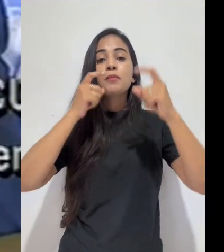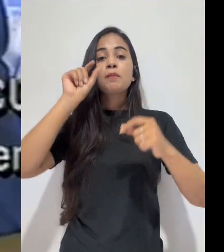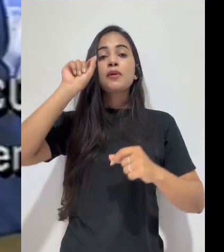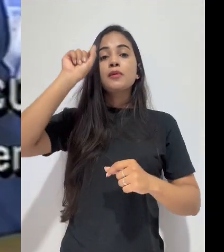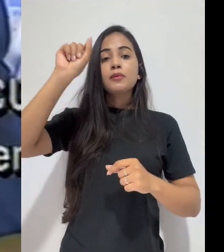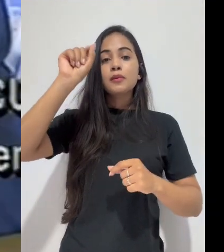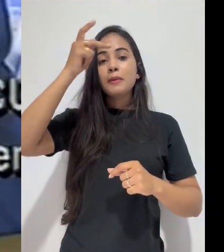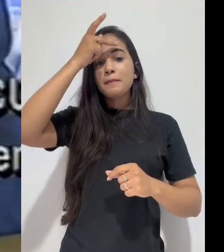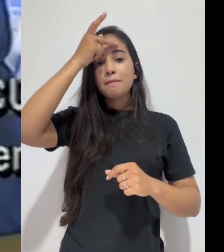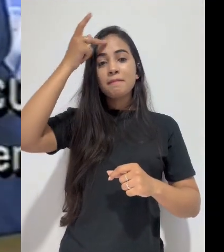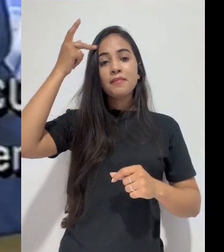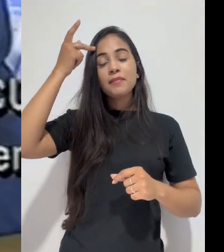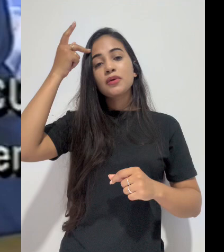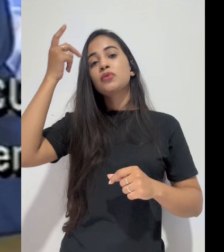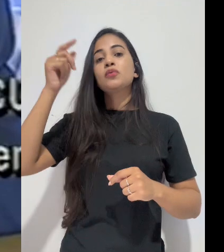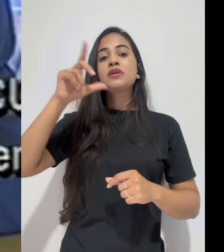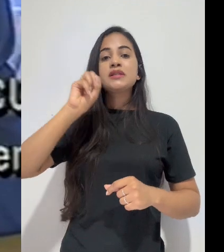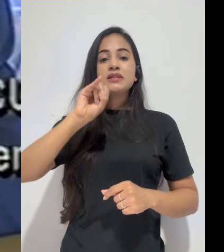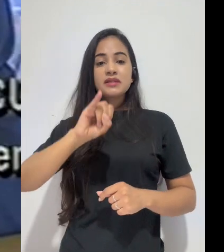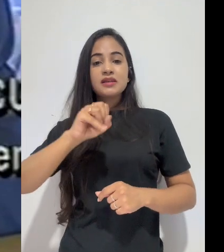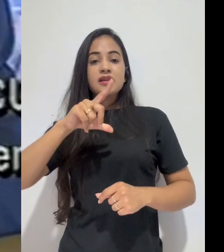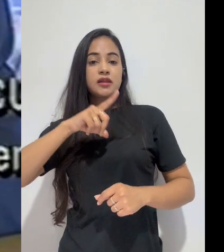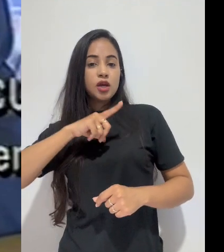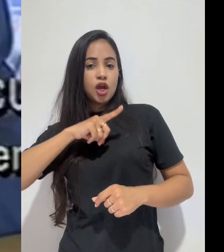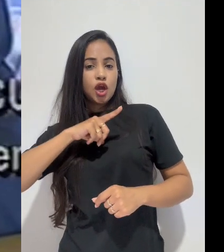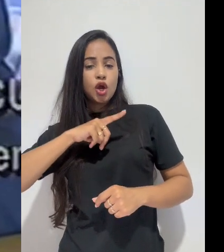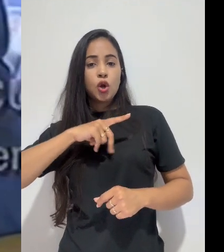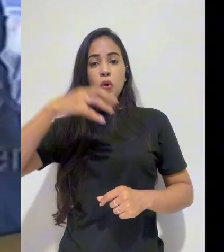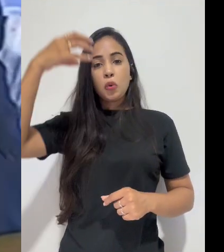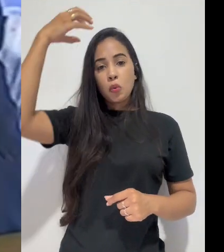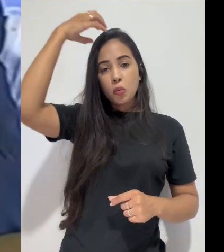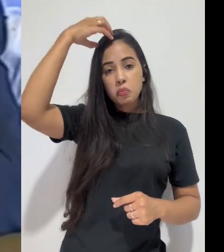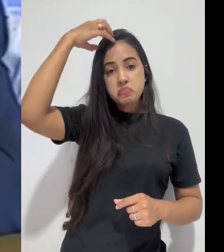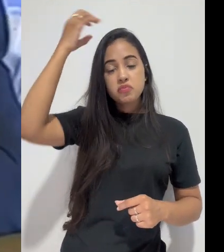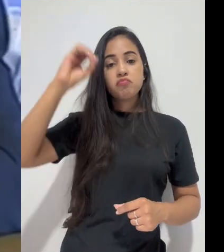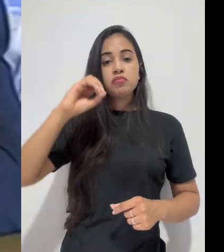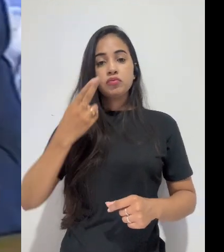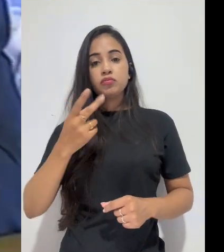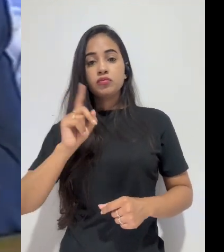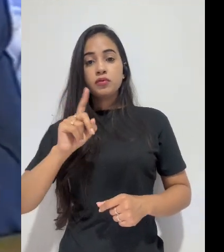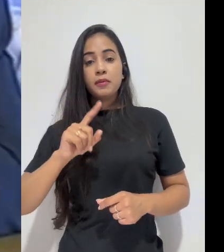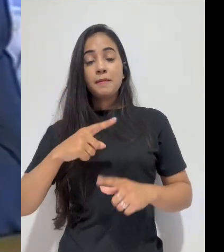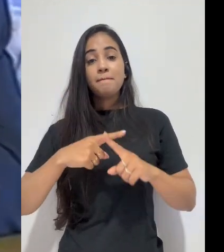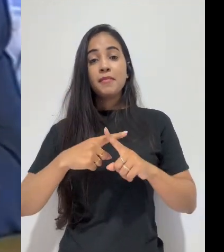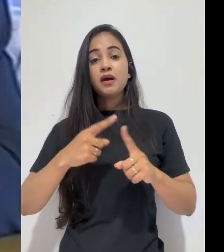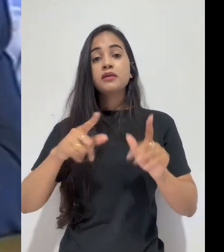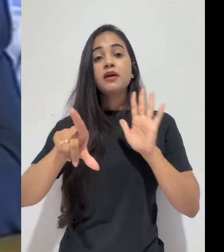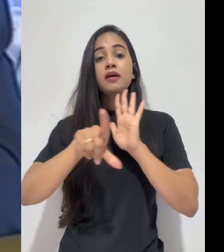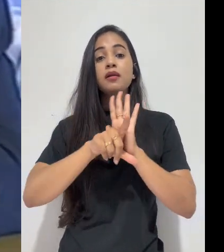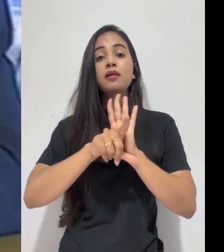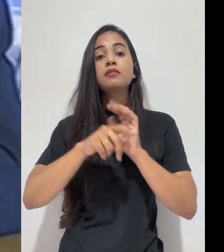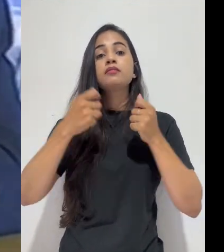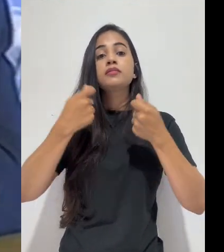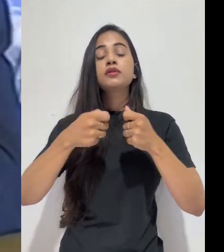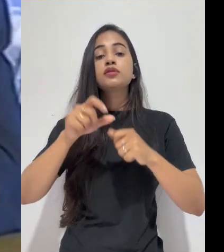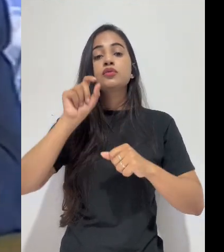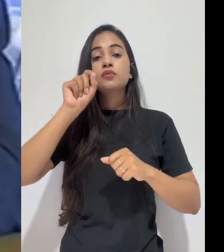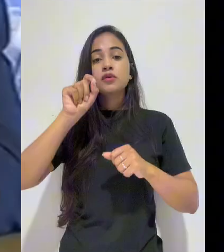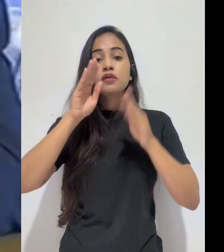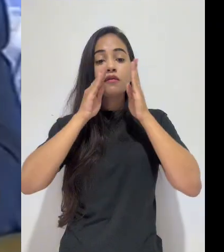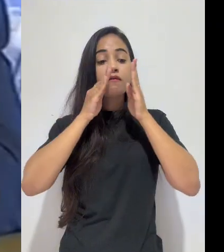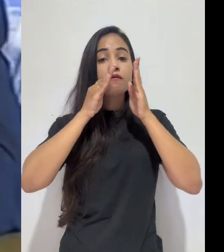discriminador. Se o discriminador agiu com dolo, se o discriminador agiu com culpa. E nós entendemos que a lei tem que levar em conta